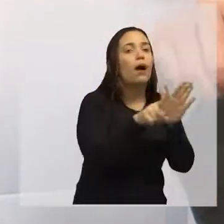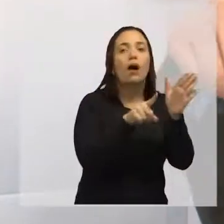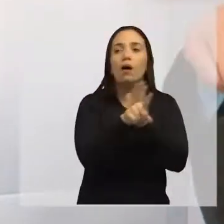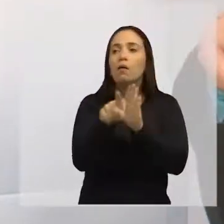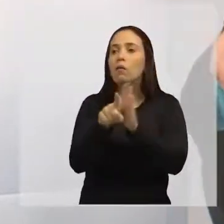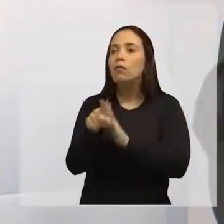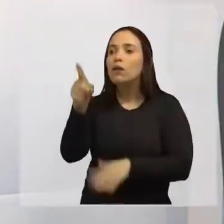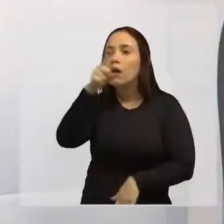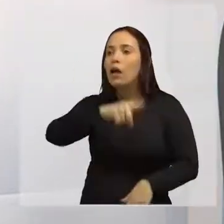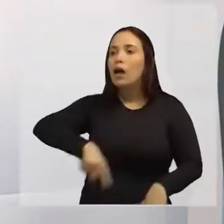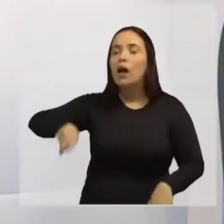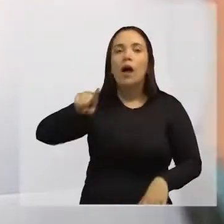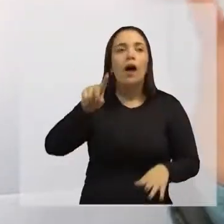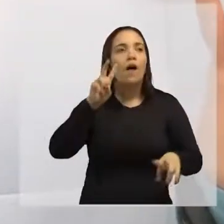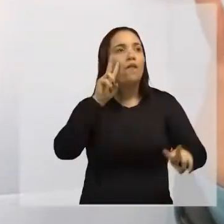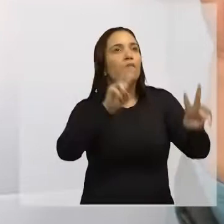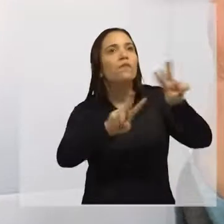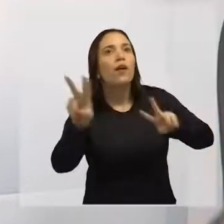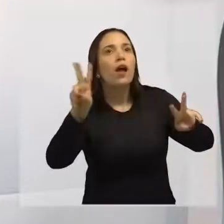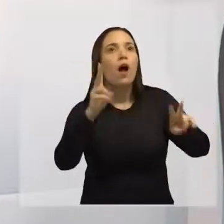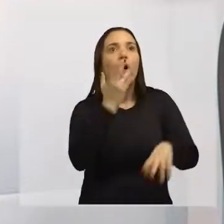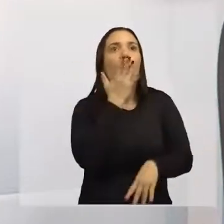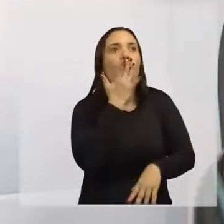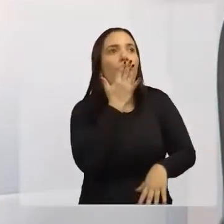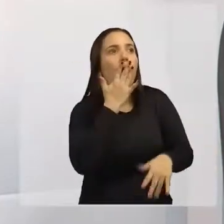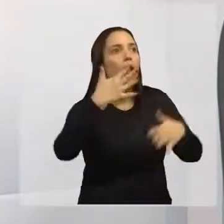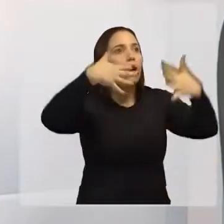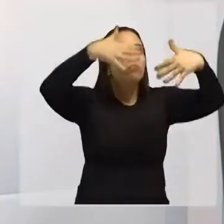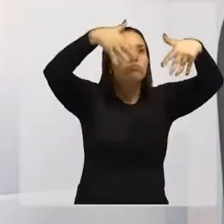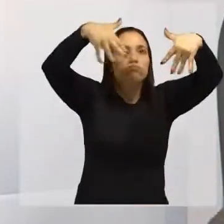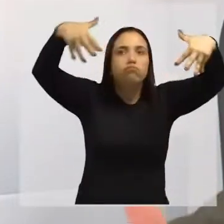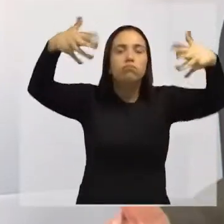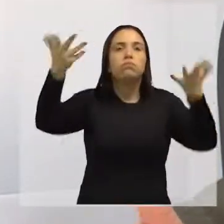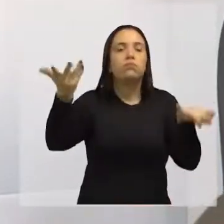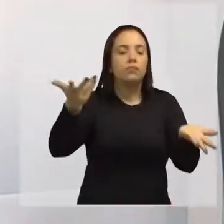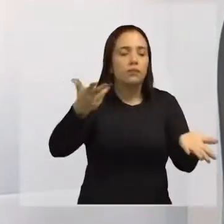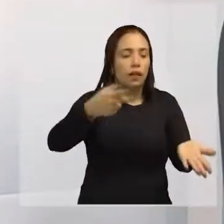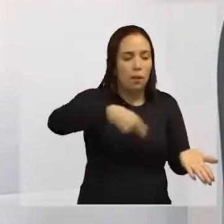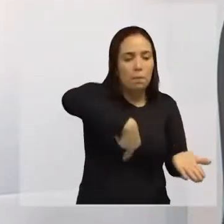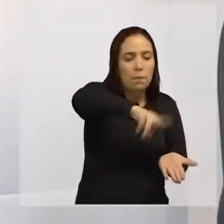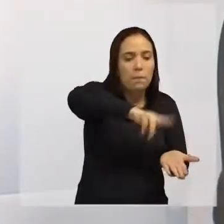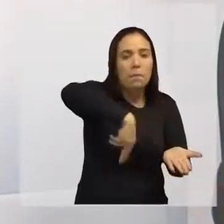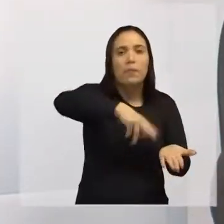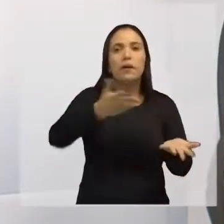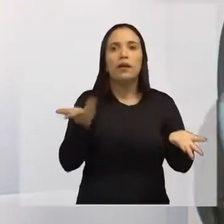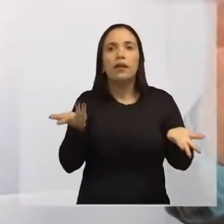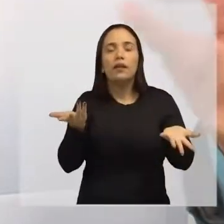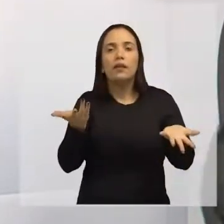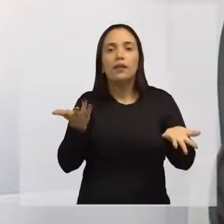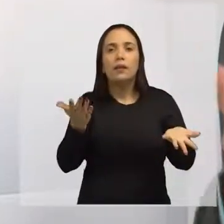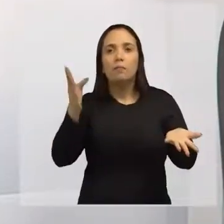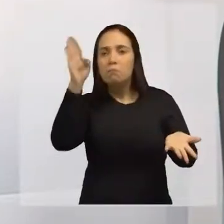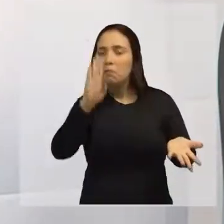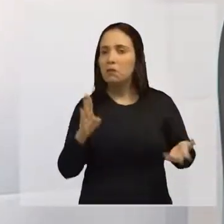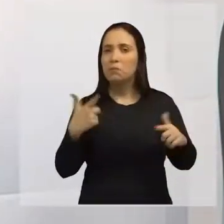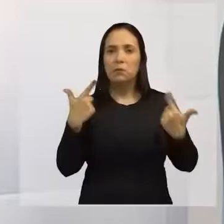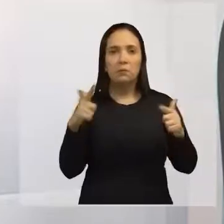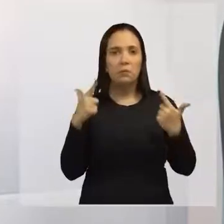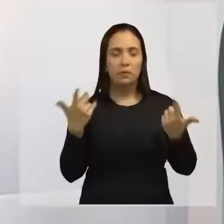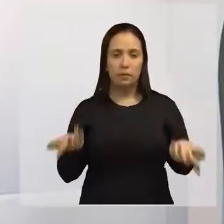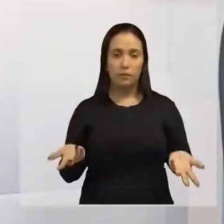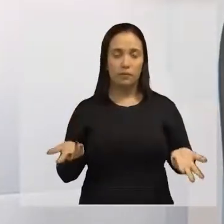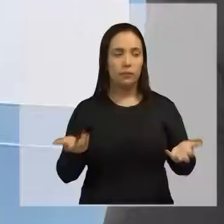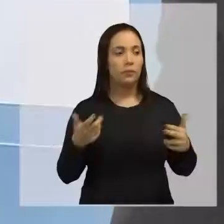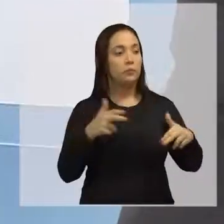há manifestação visual que há uma Copa. Não há bandeirinhas, não há rua pintadas, não há gente andando... Agora, Luiz, aí